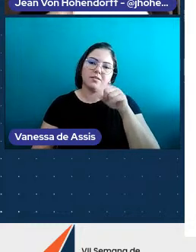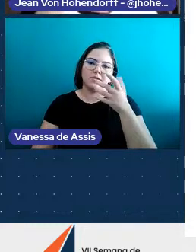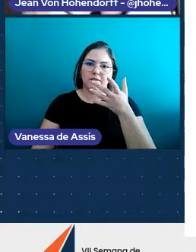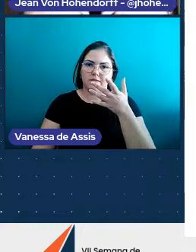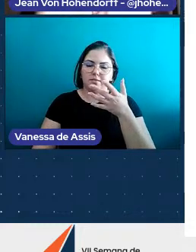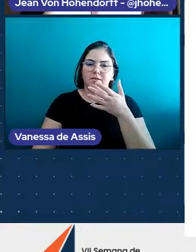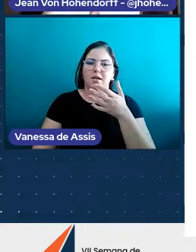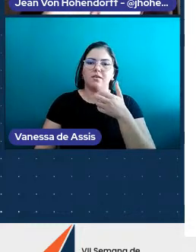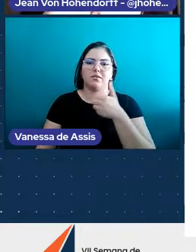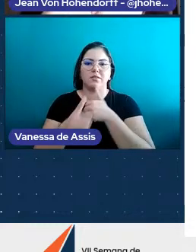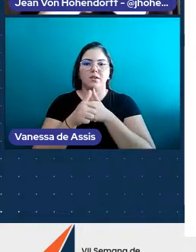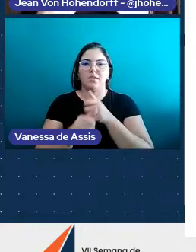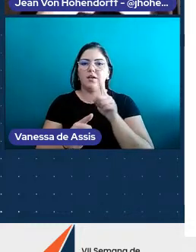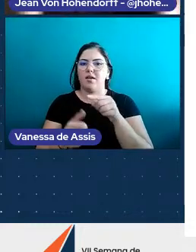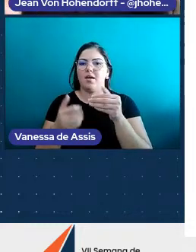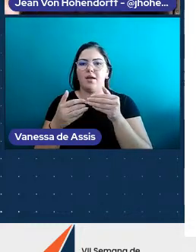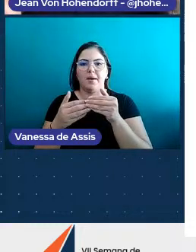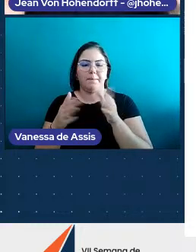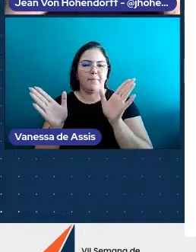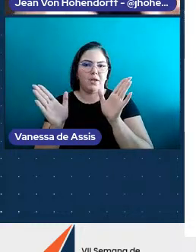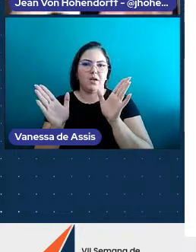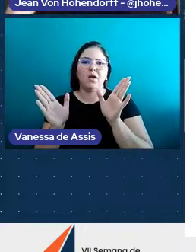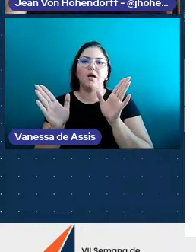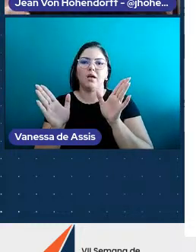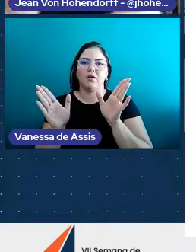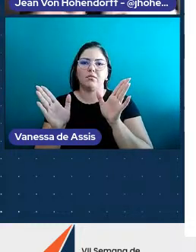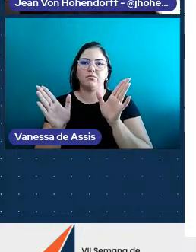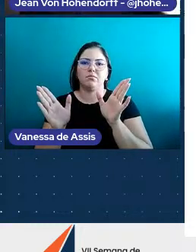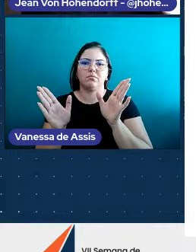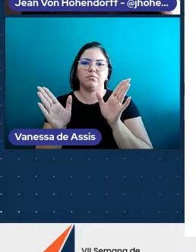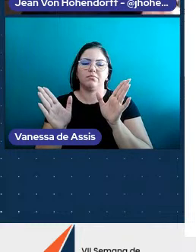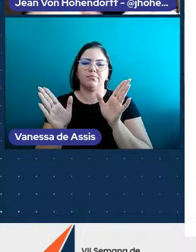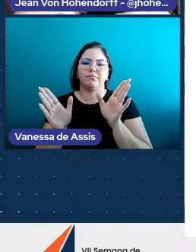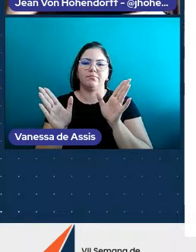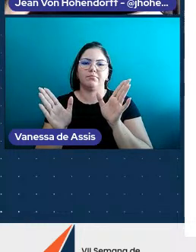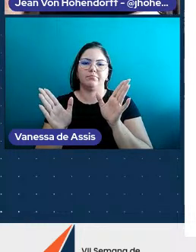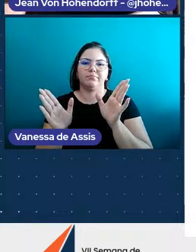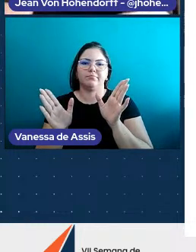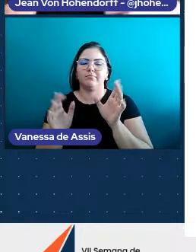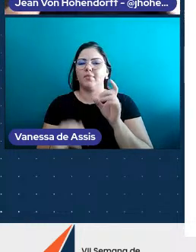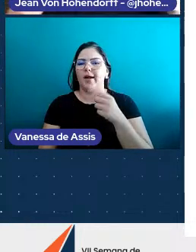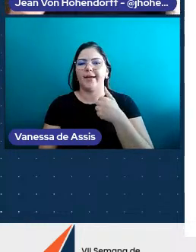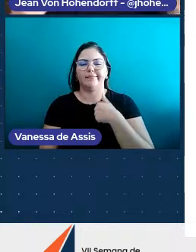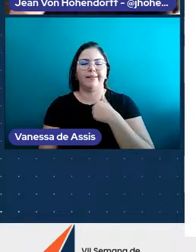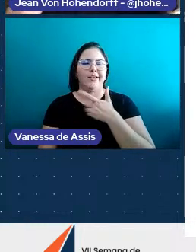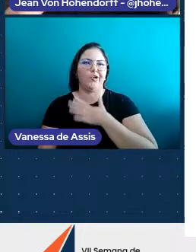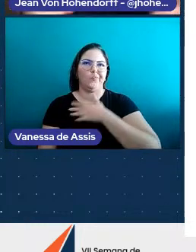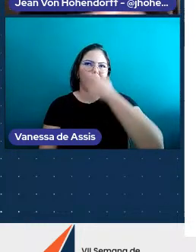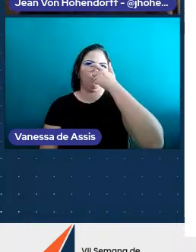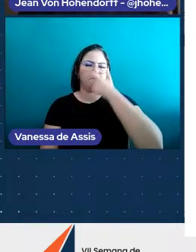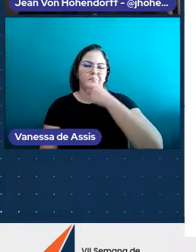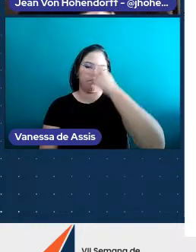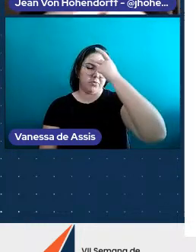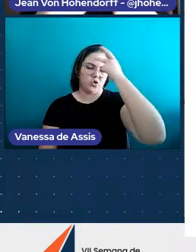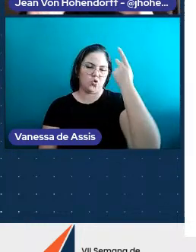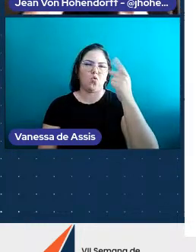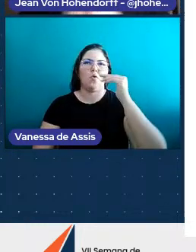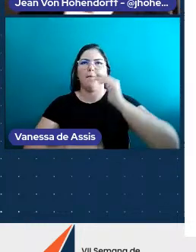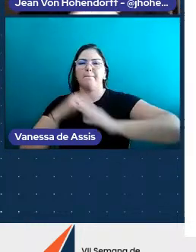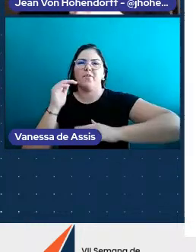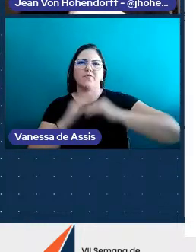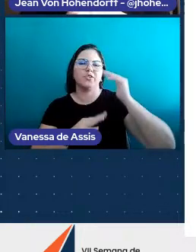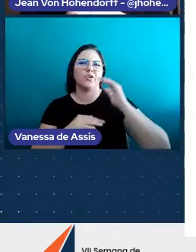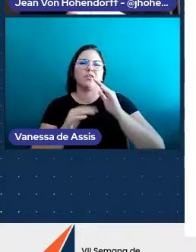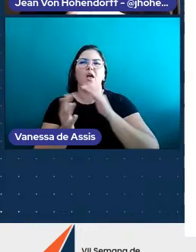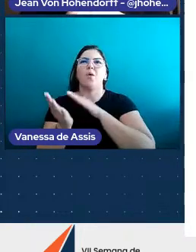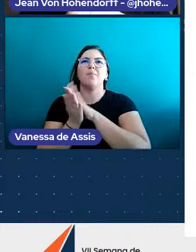é aberto e ali eu coloco o Jean pessoa, o Jean profissional, o Jean pesquisador, o Jean que publica algumas coisas.